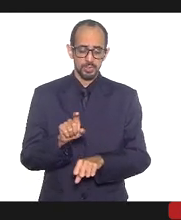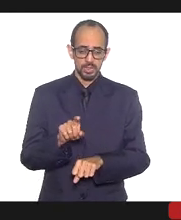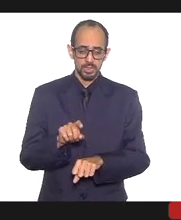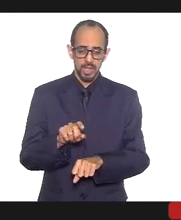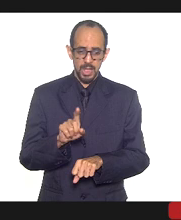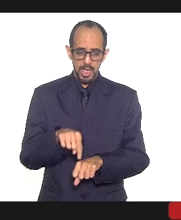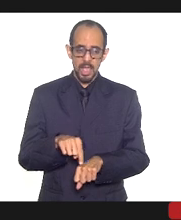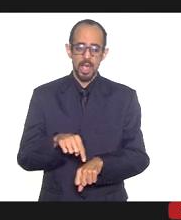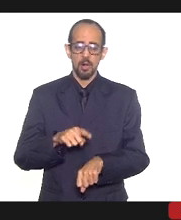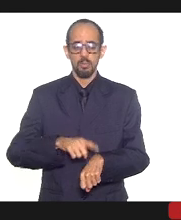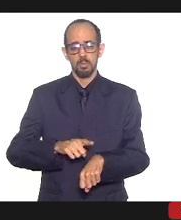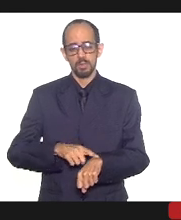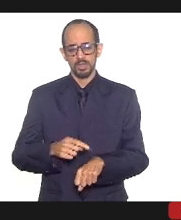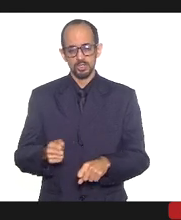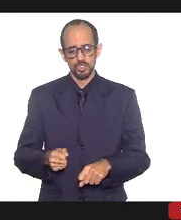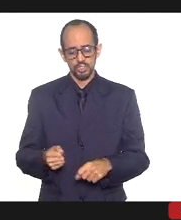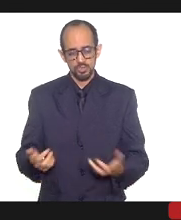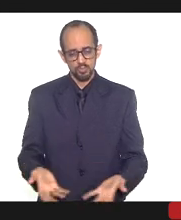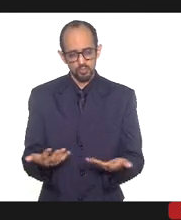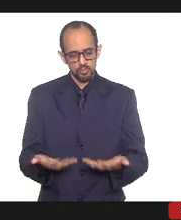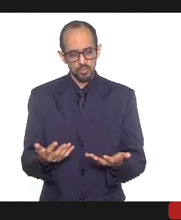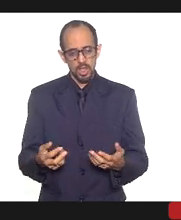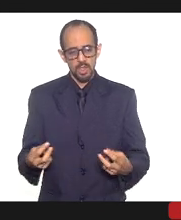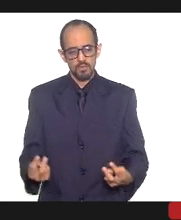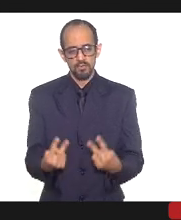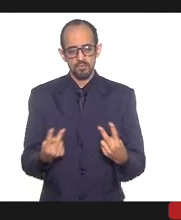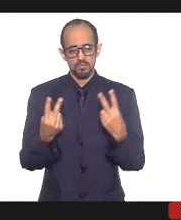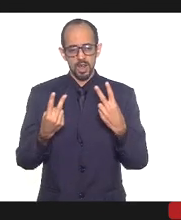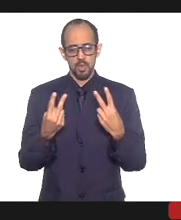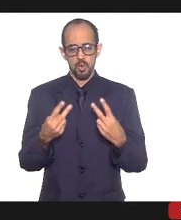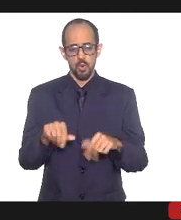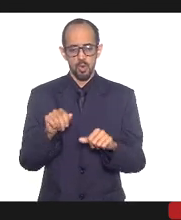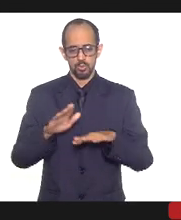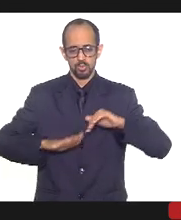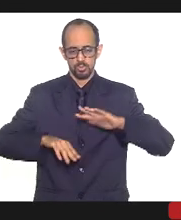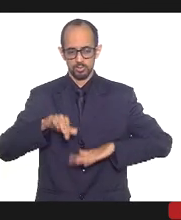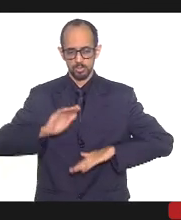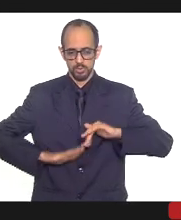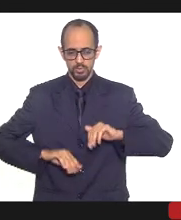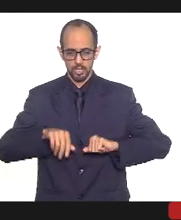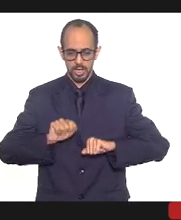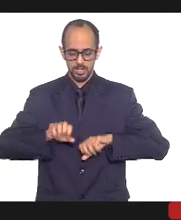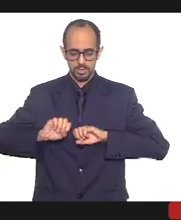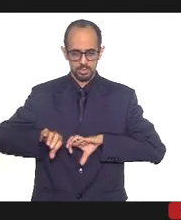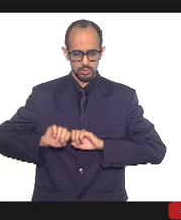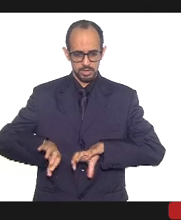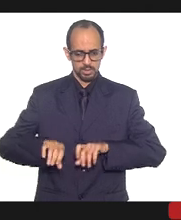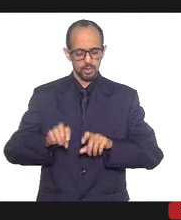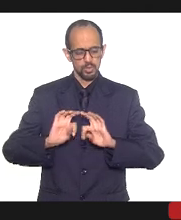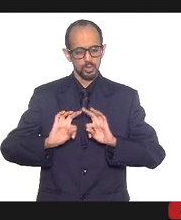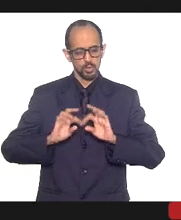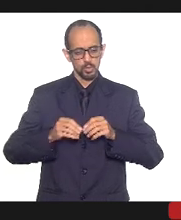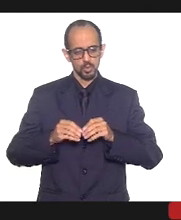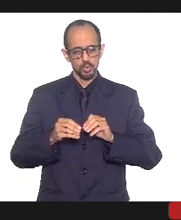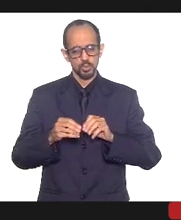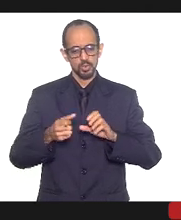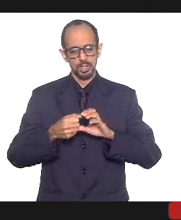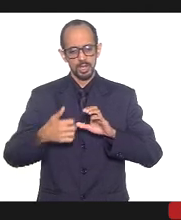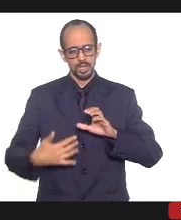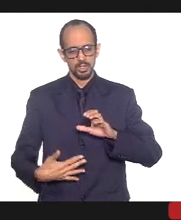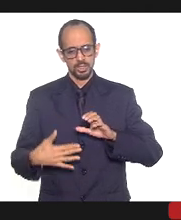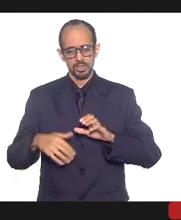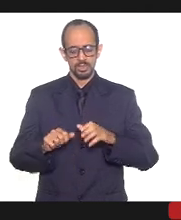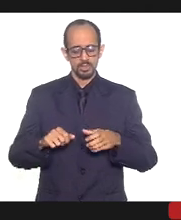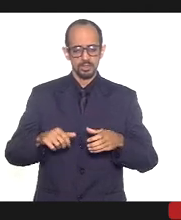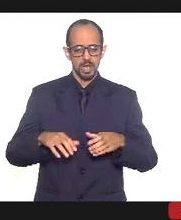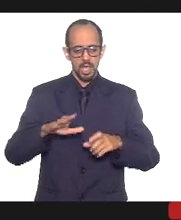profissionais de educação. E aí eu falo dos professores, falo dos inspetores de aluno, de tudo que compõe a comunidade escolar, para que a gente possa estar valorizando